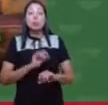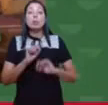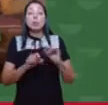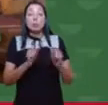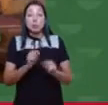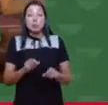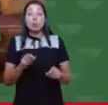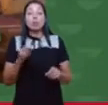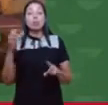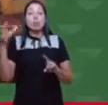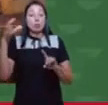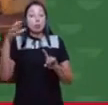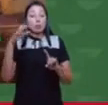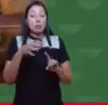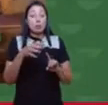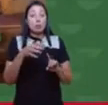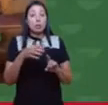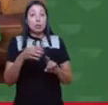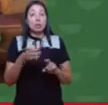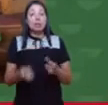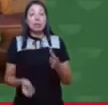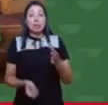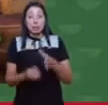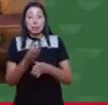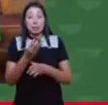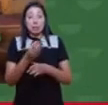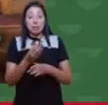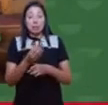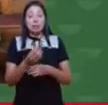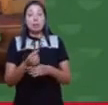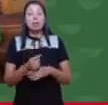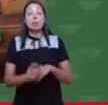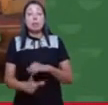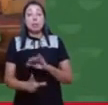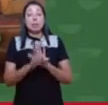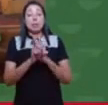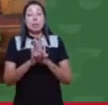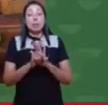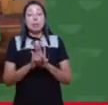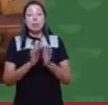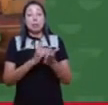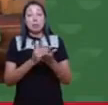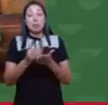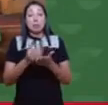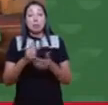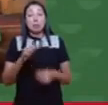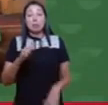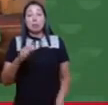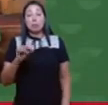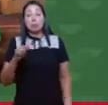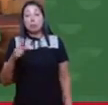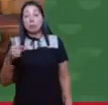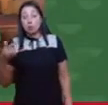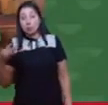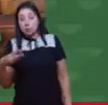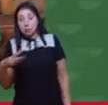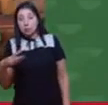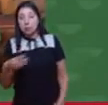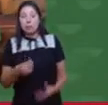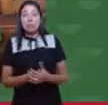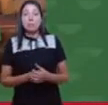podem se influenciar a composição da Casa Legislativa a partir de